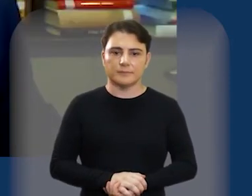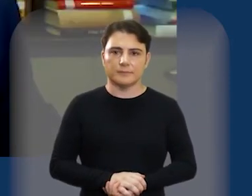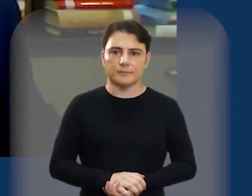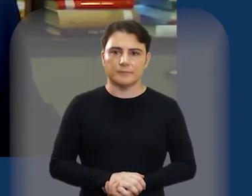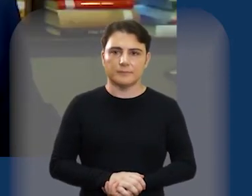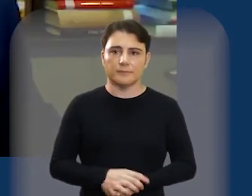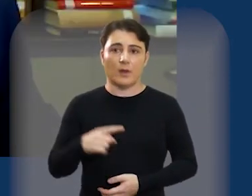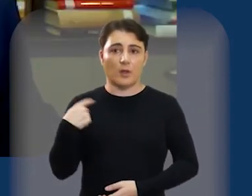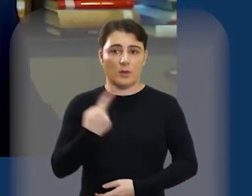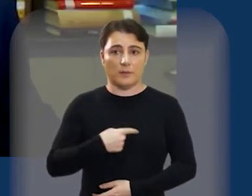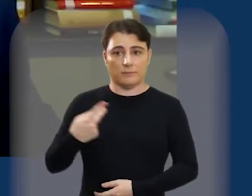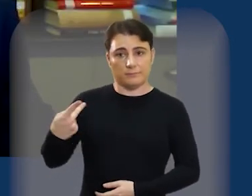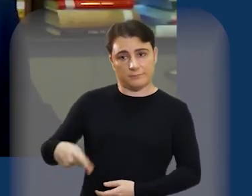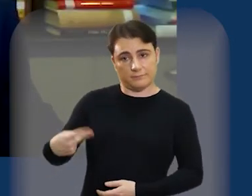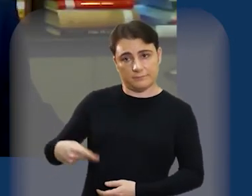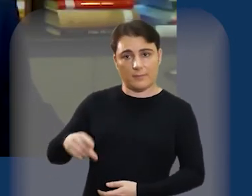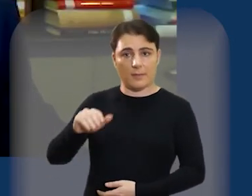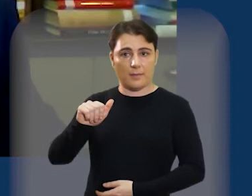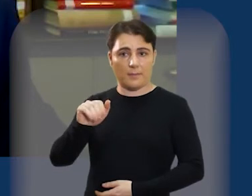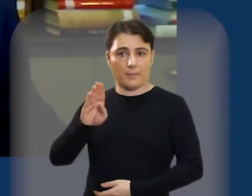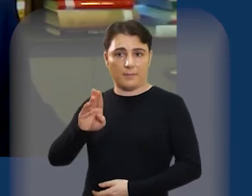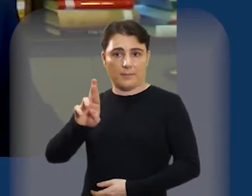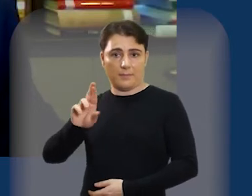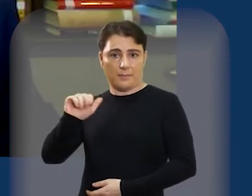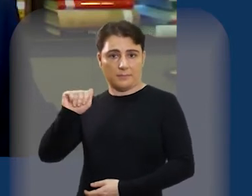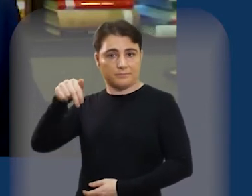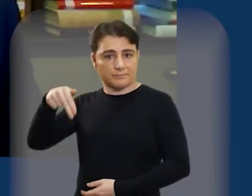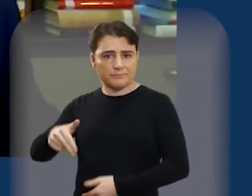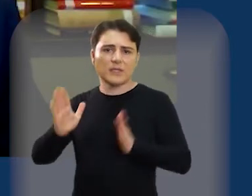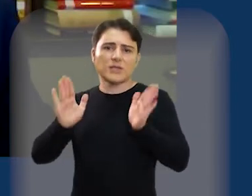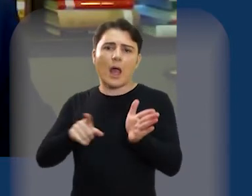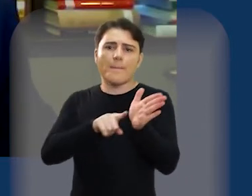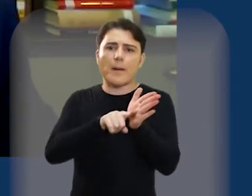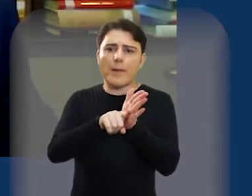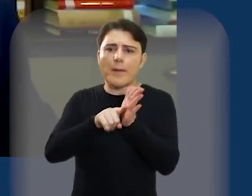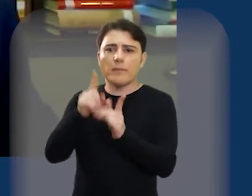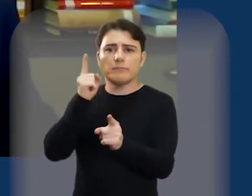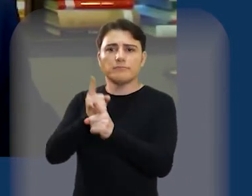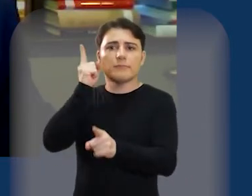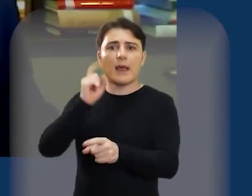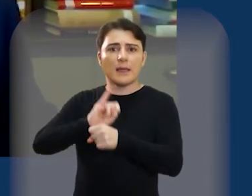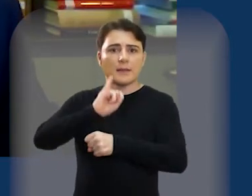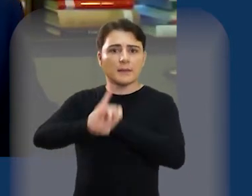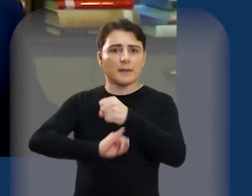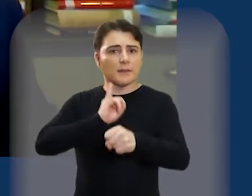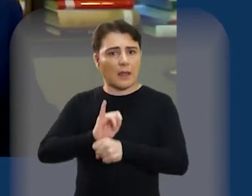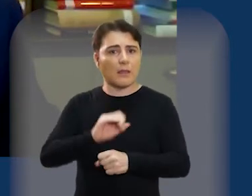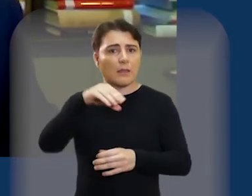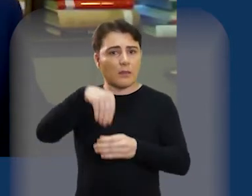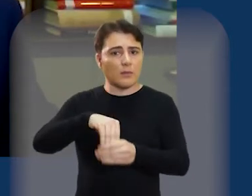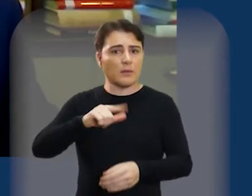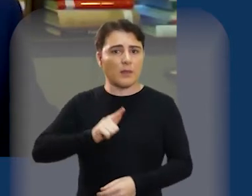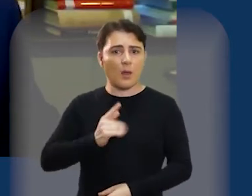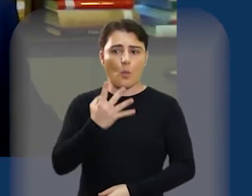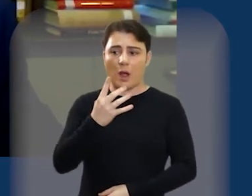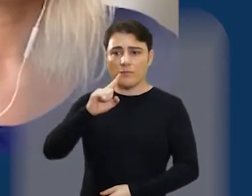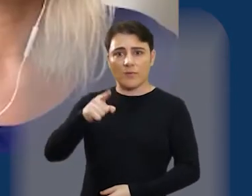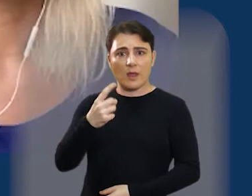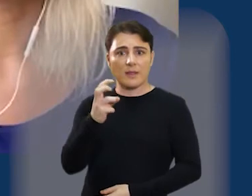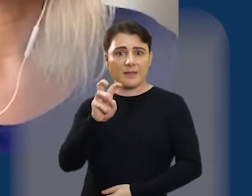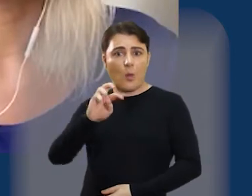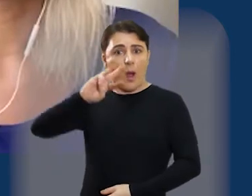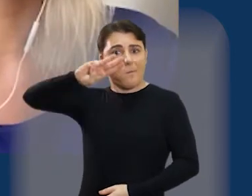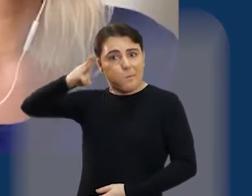uma pesquisa, a Associação Brasileira de Nutrologia, e mostrou que existe mais de 4,5 milhões de dietas